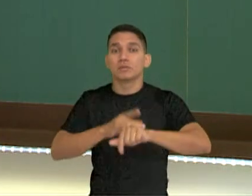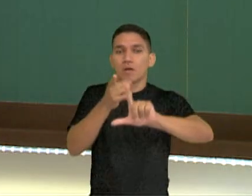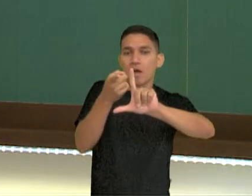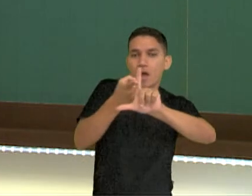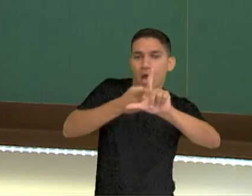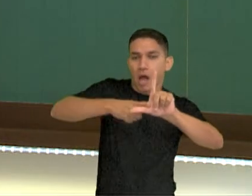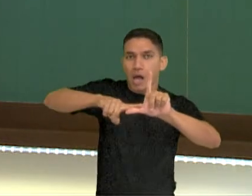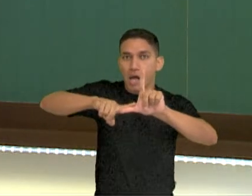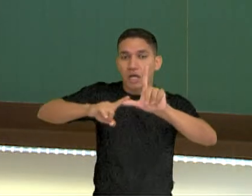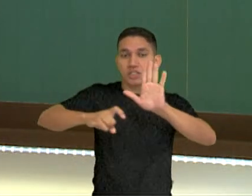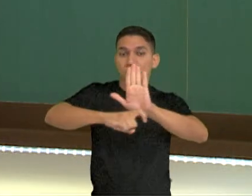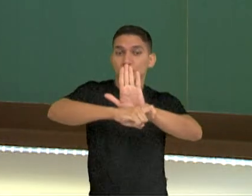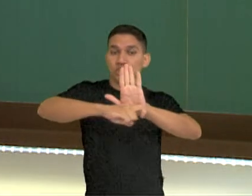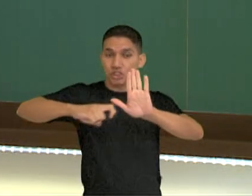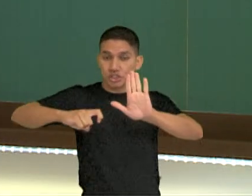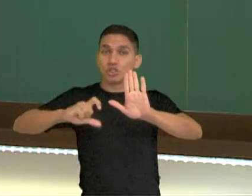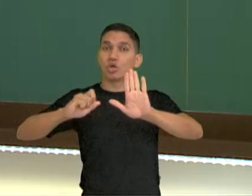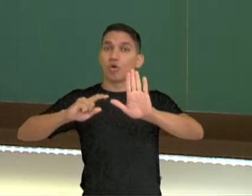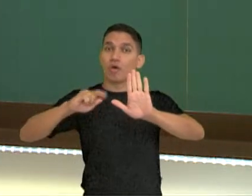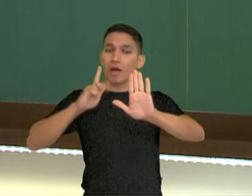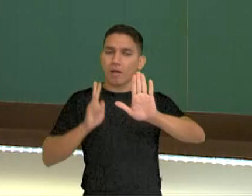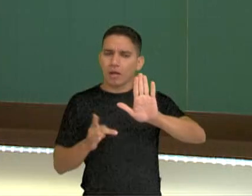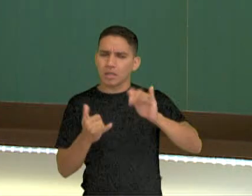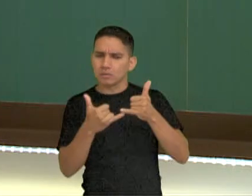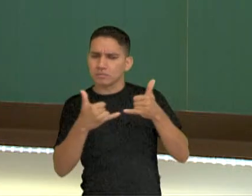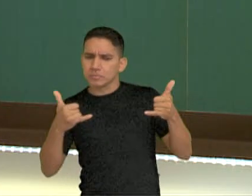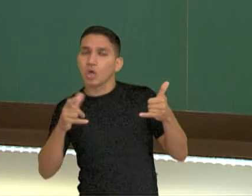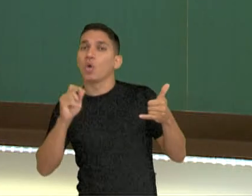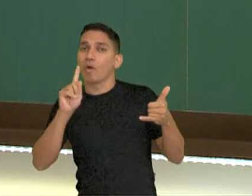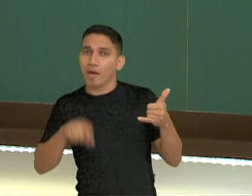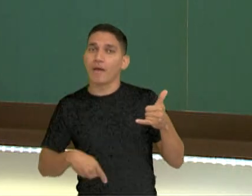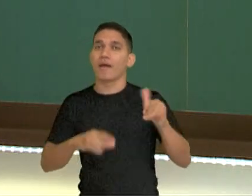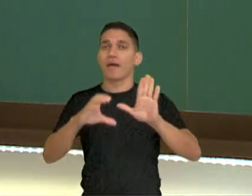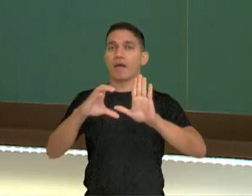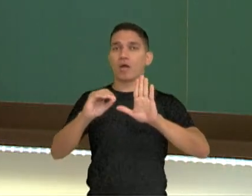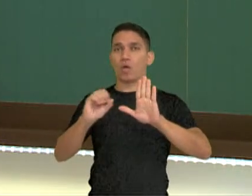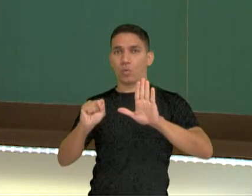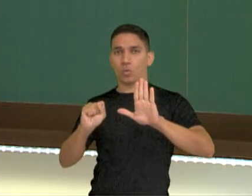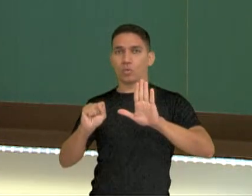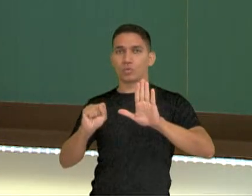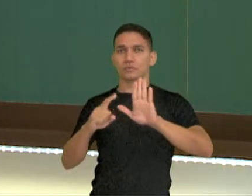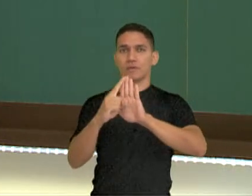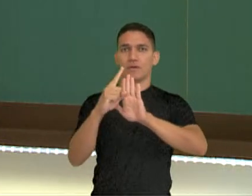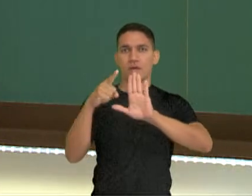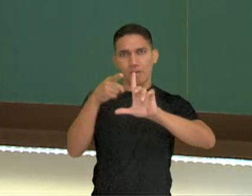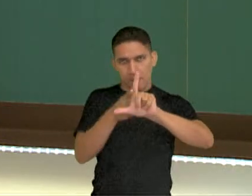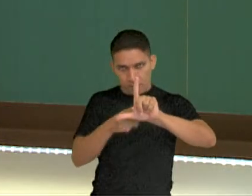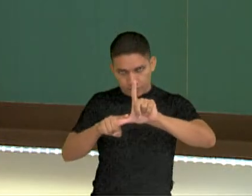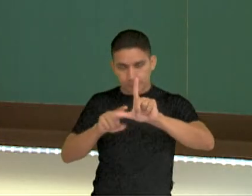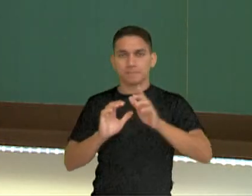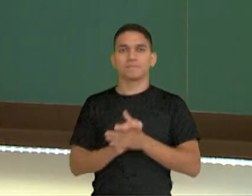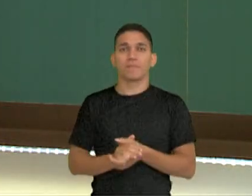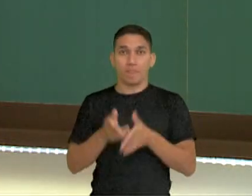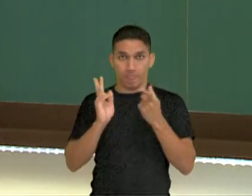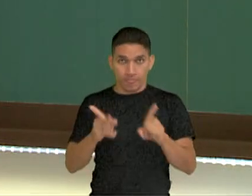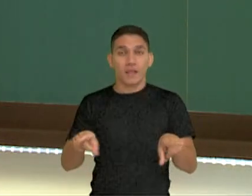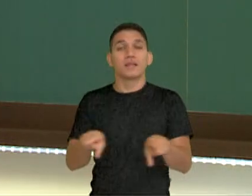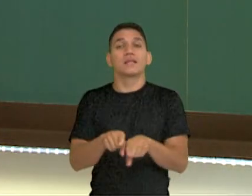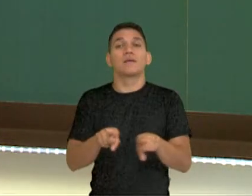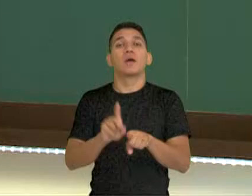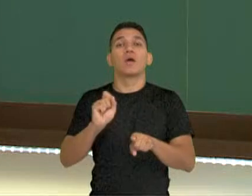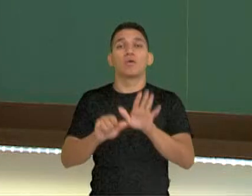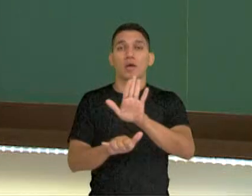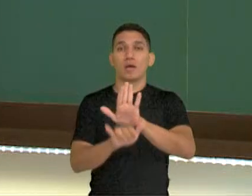sobre o eixo X, aquela medida da projeção é o cosseno daquele ângulo. A mesma coisa acontece com o eixo